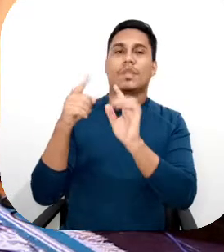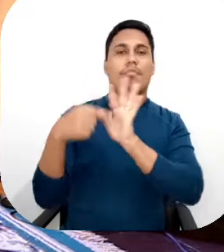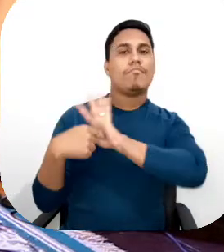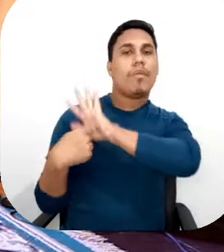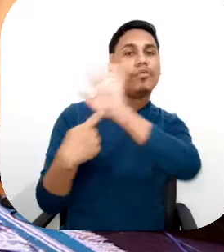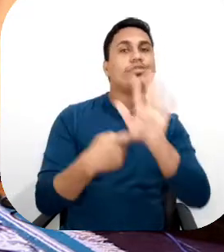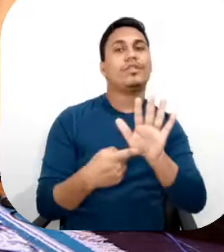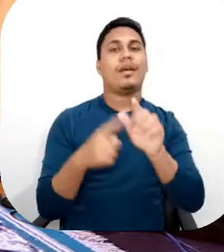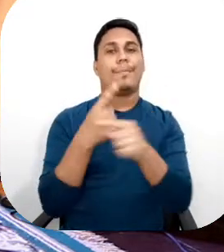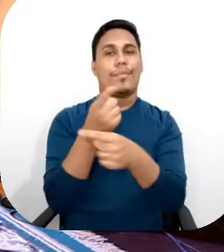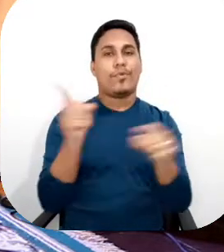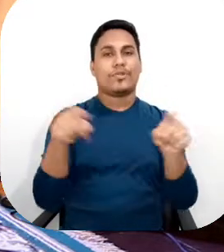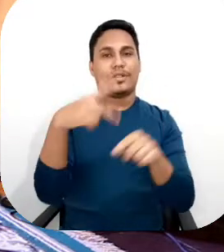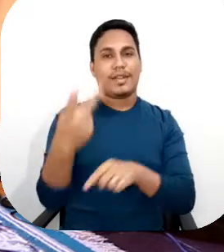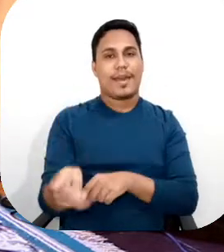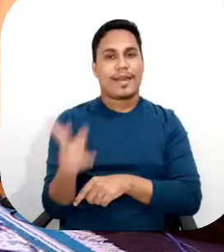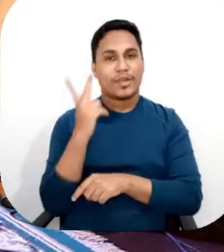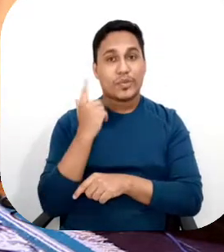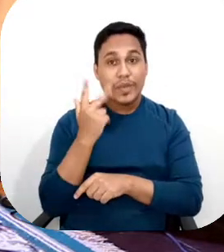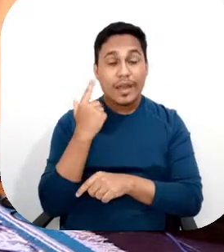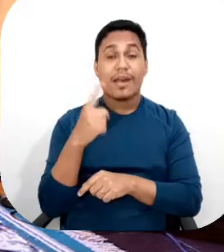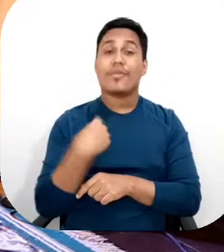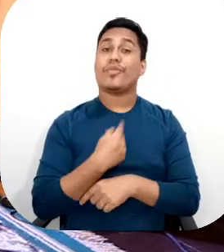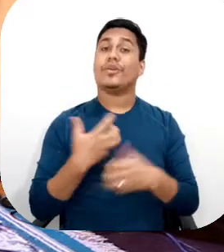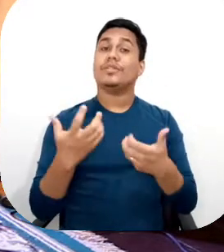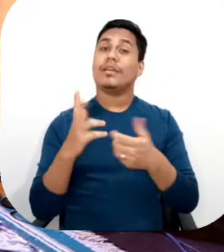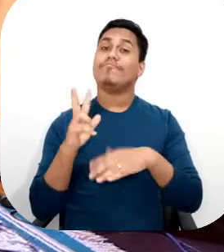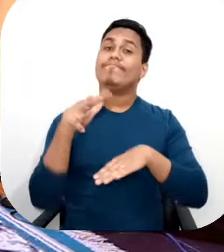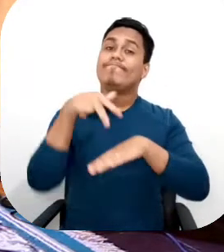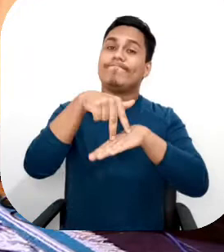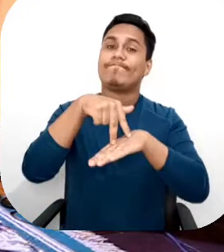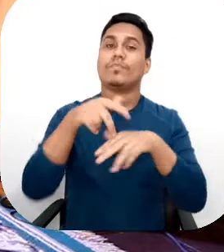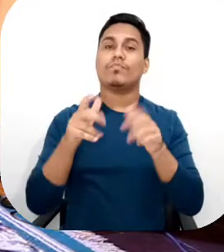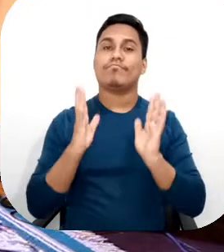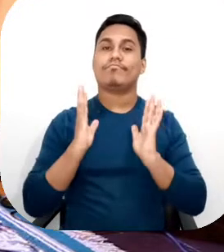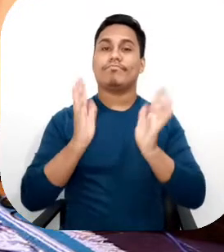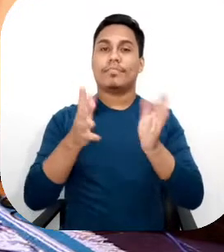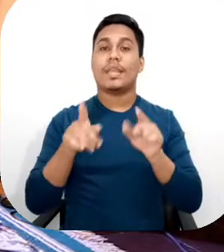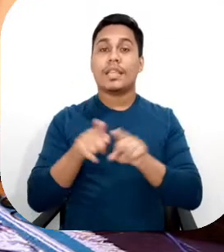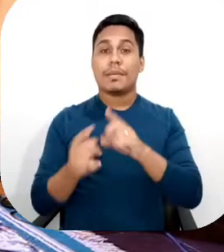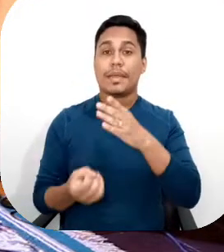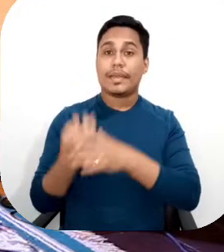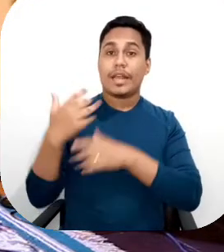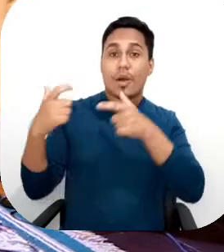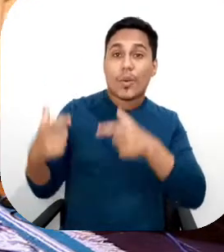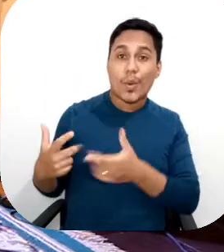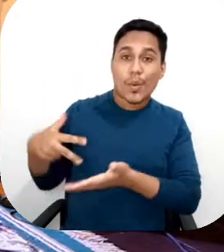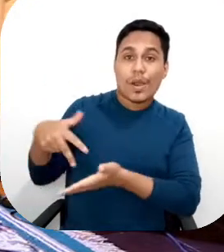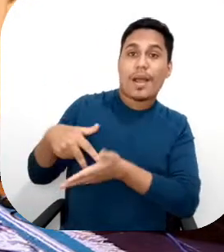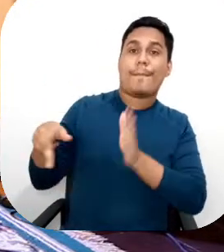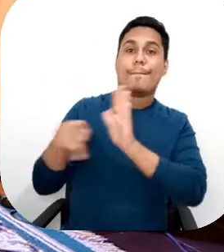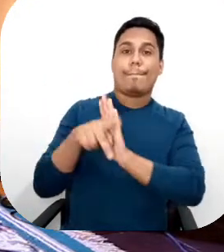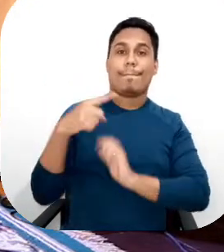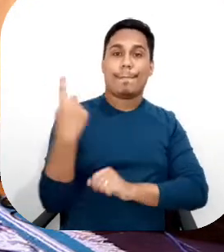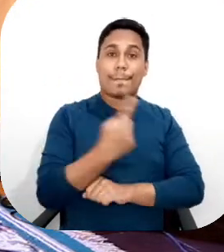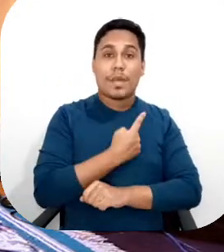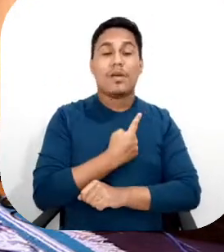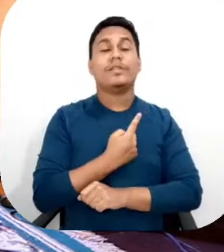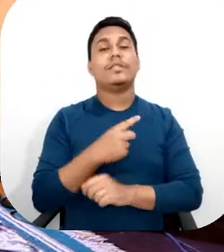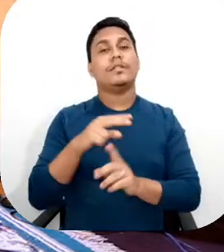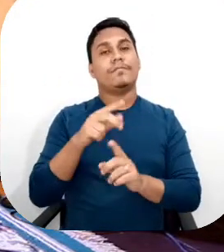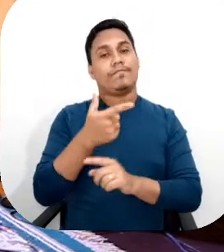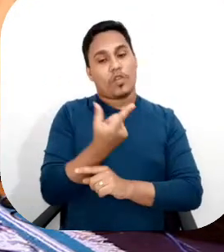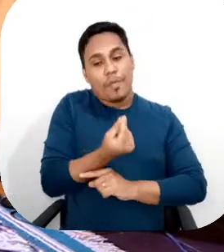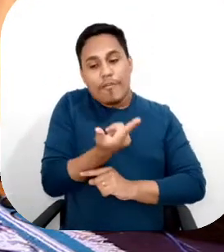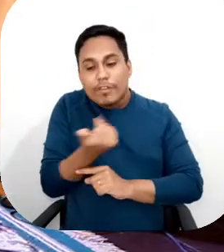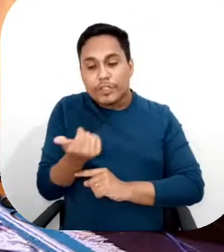de cenário musical, né? Que a gente quer ocupar e que a gente também quer construir nossos espaços. Eu acho que a minha maior perspectiva é que em